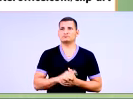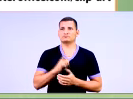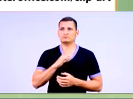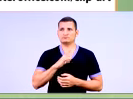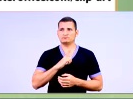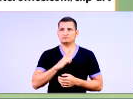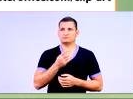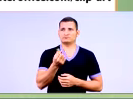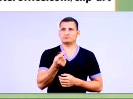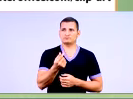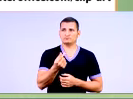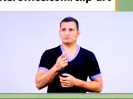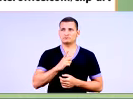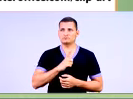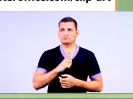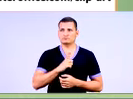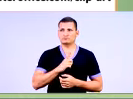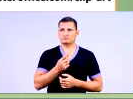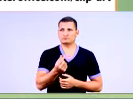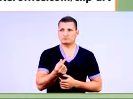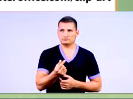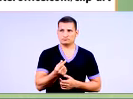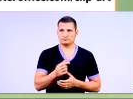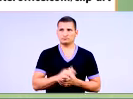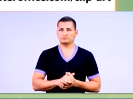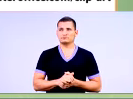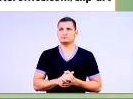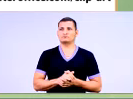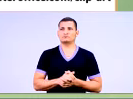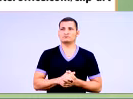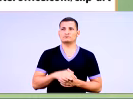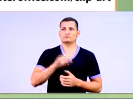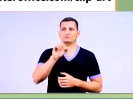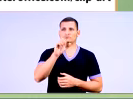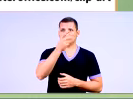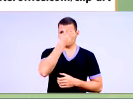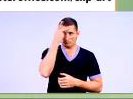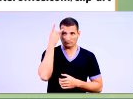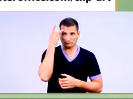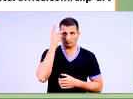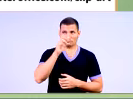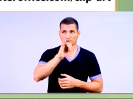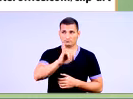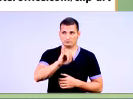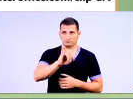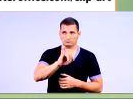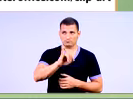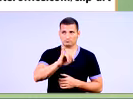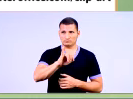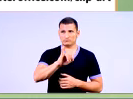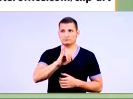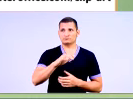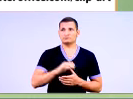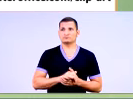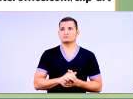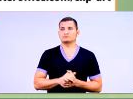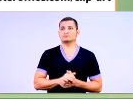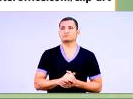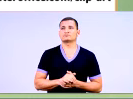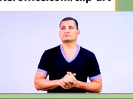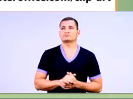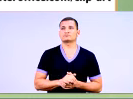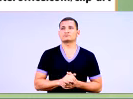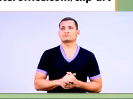dinheiro. O sujeito, I. E aqui nós temos next year, próximo